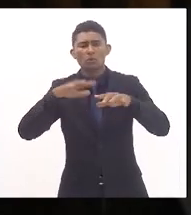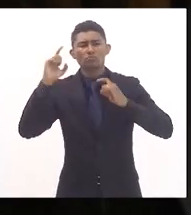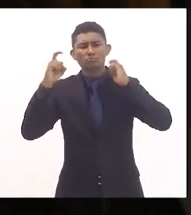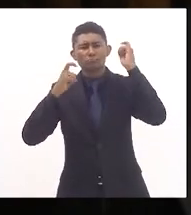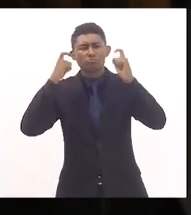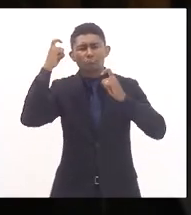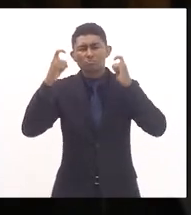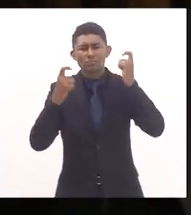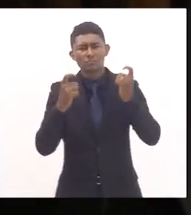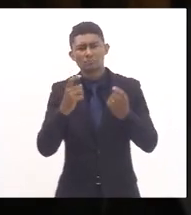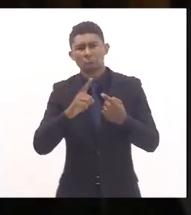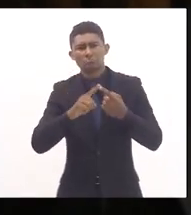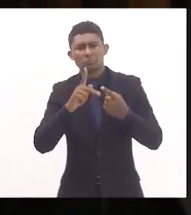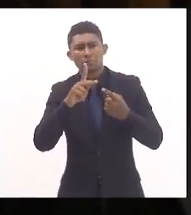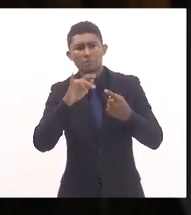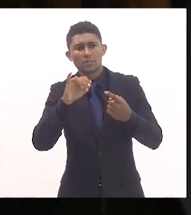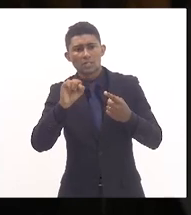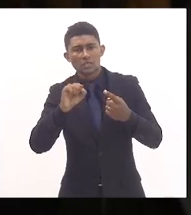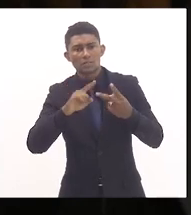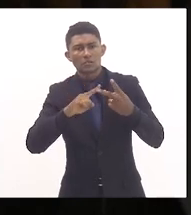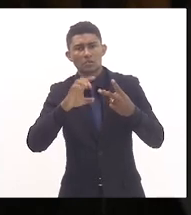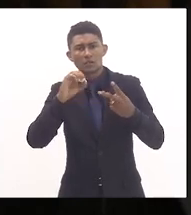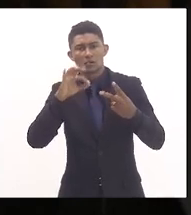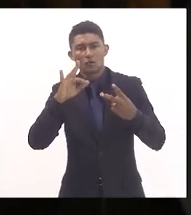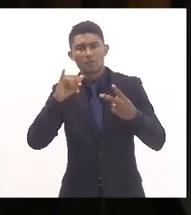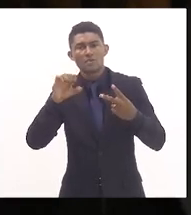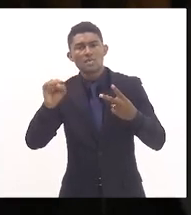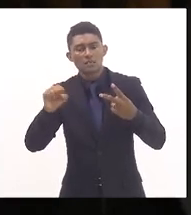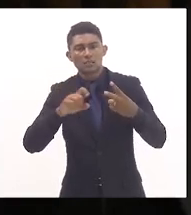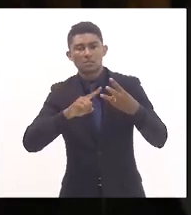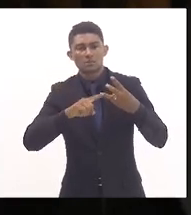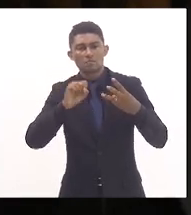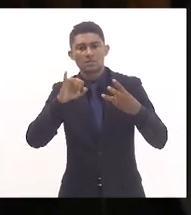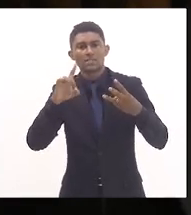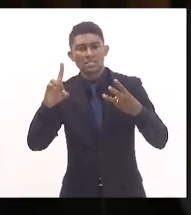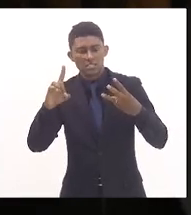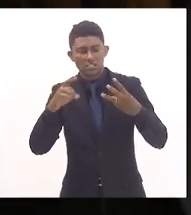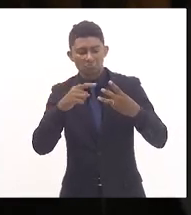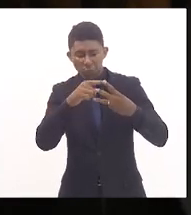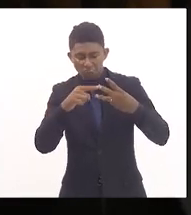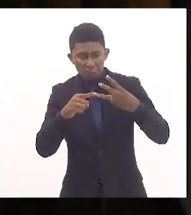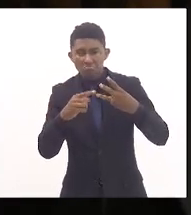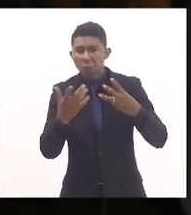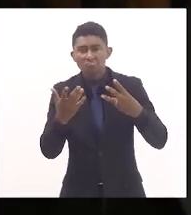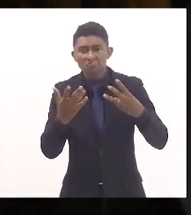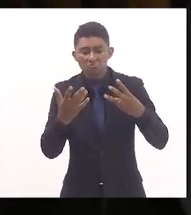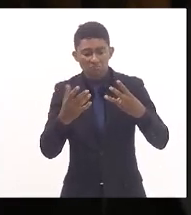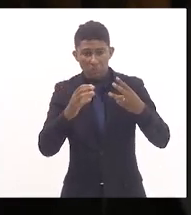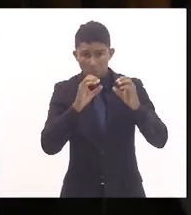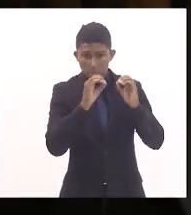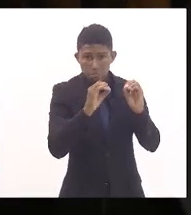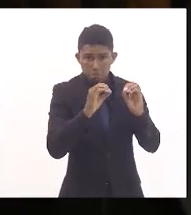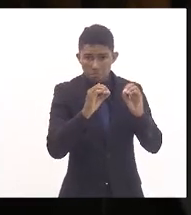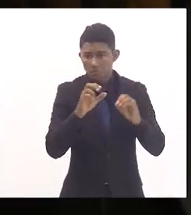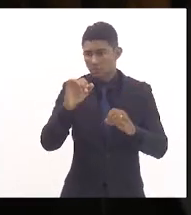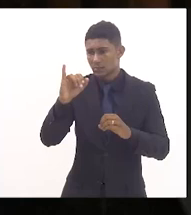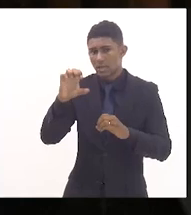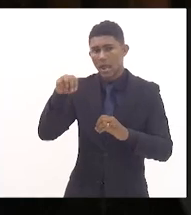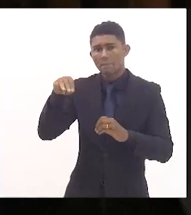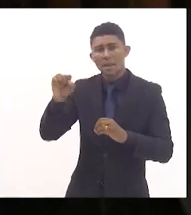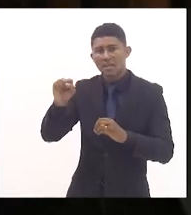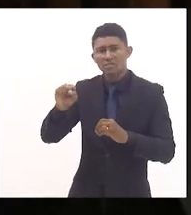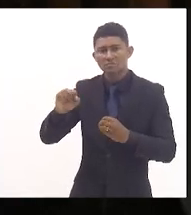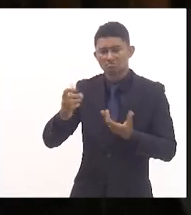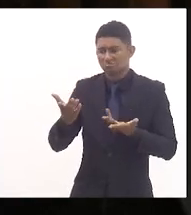x José Cid que pode fazer a união independe dizer o ICMS qualquer redução